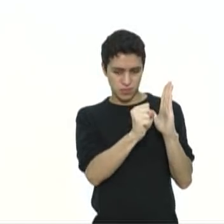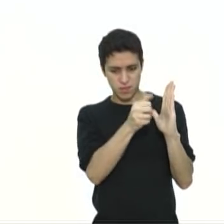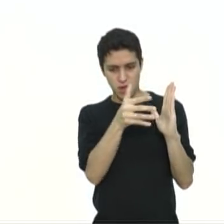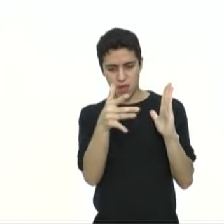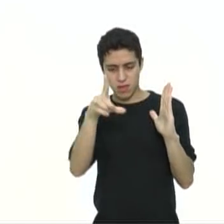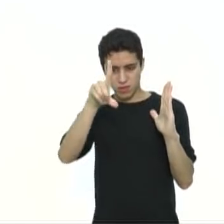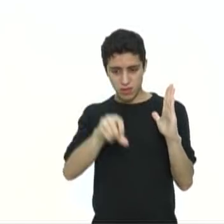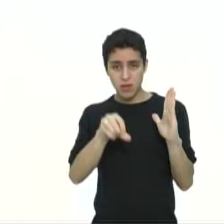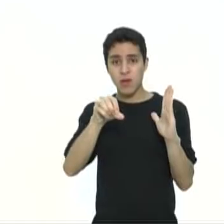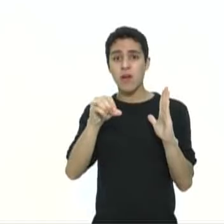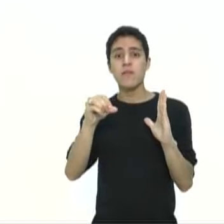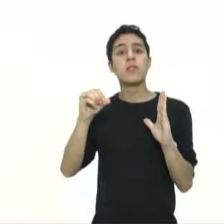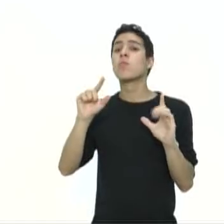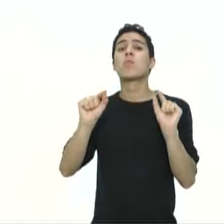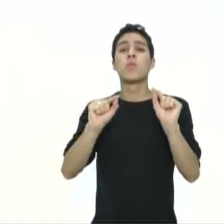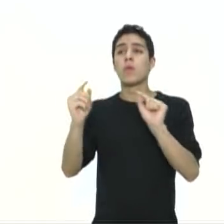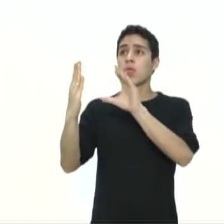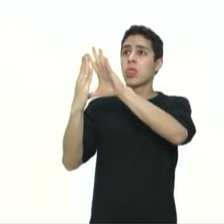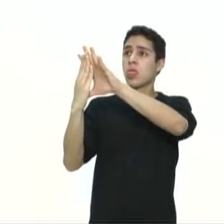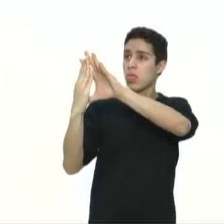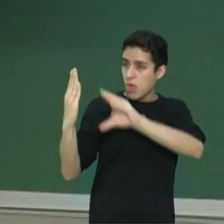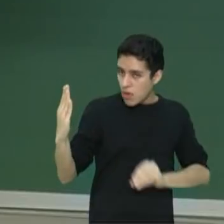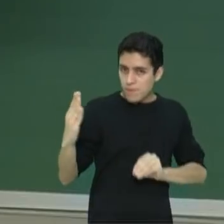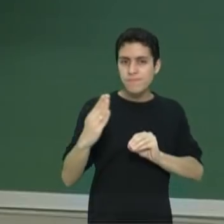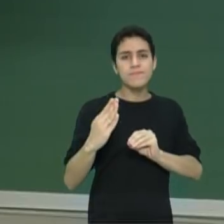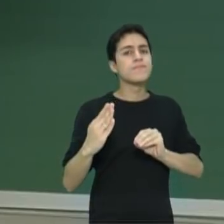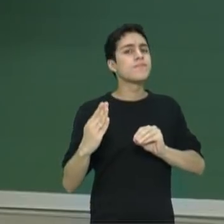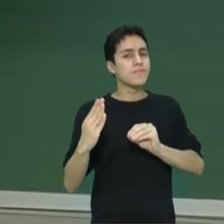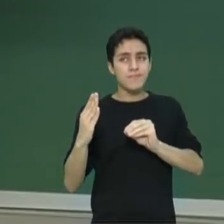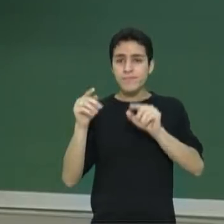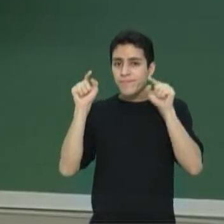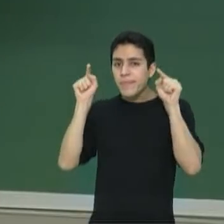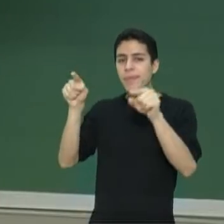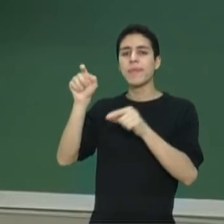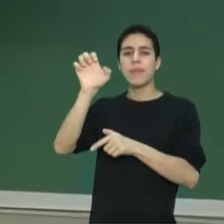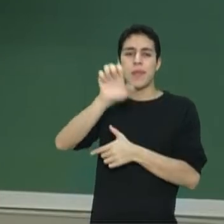para o resto do mundo. A maioria dos outros continentes copiou